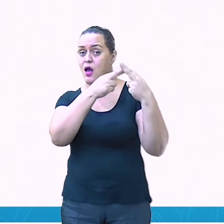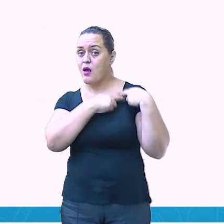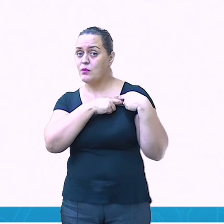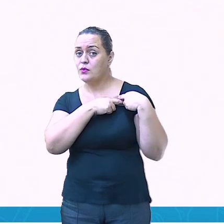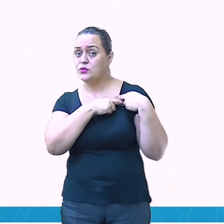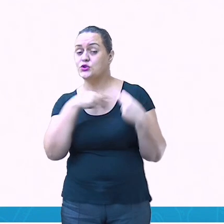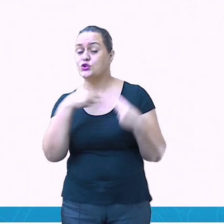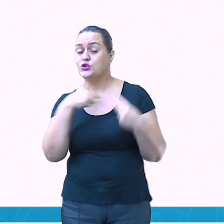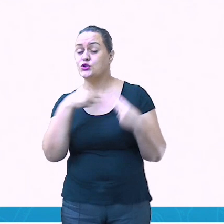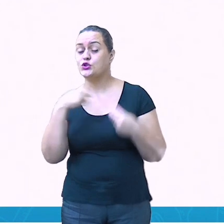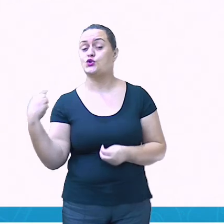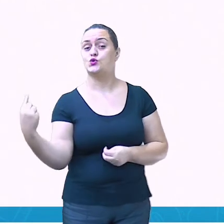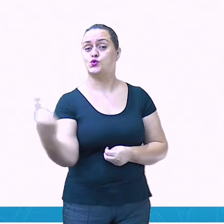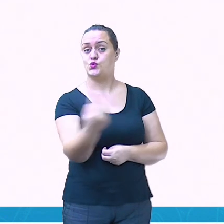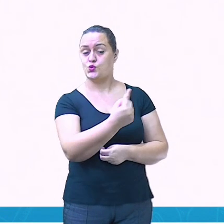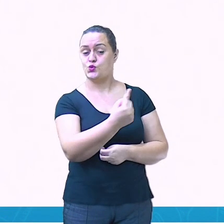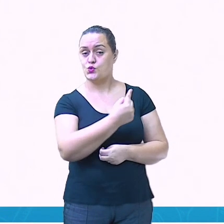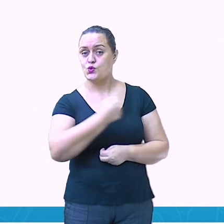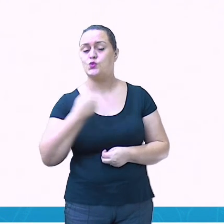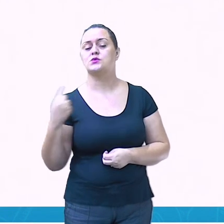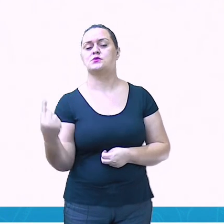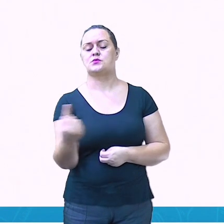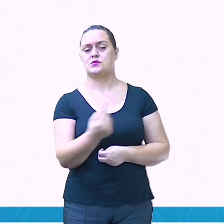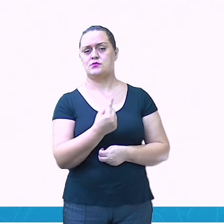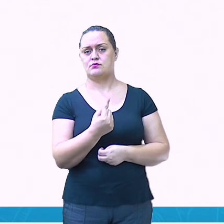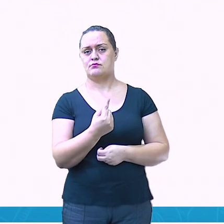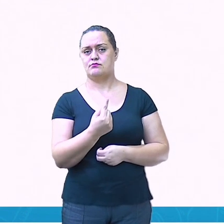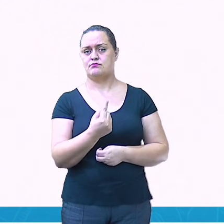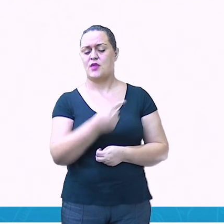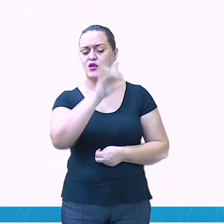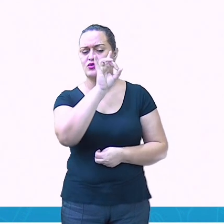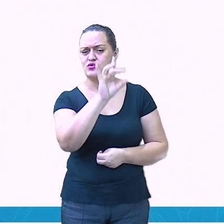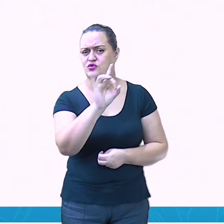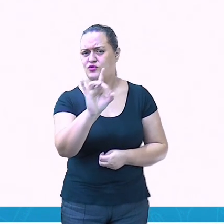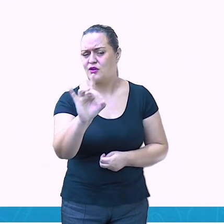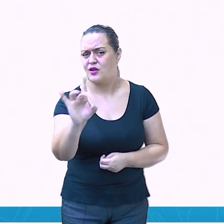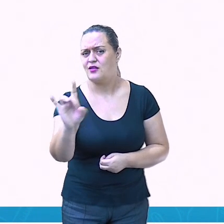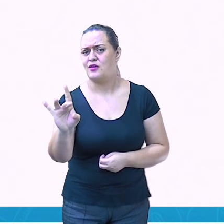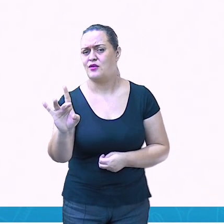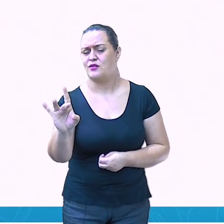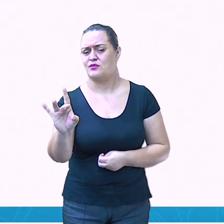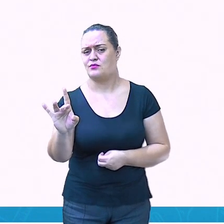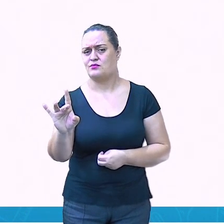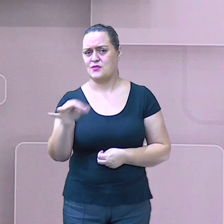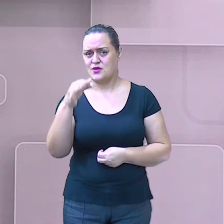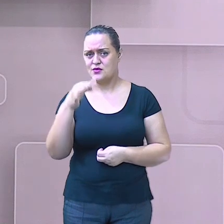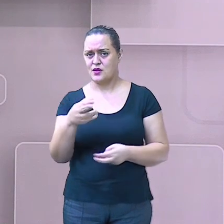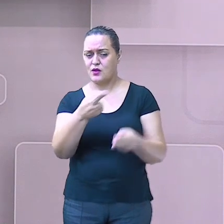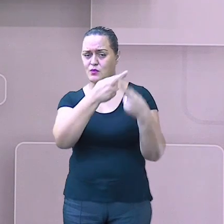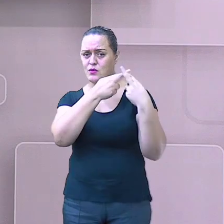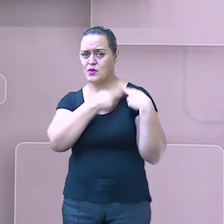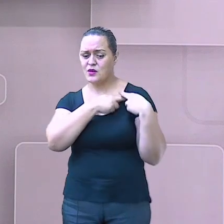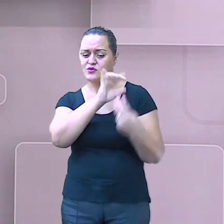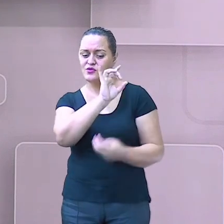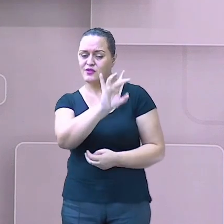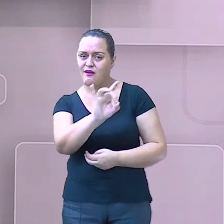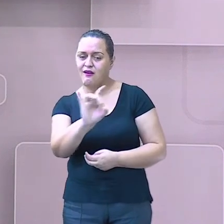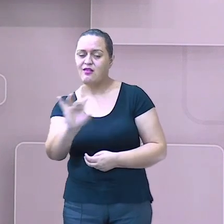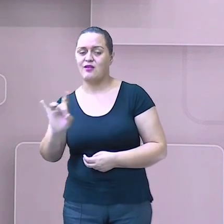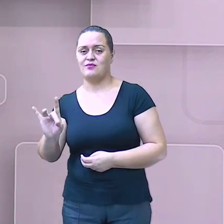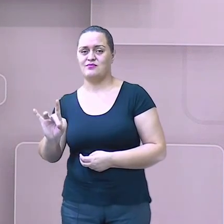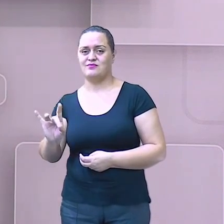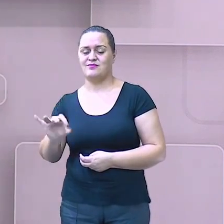cuidar do meio onde nós estamos inseridos. Para melhorar o nosso conhecimento, nós vamos